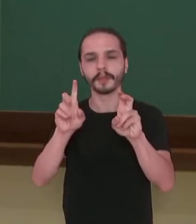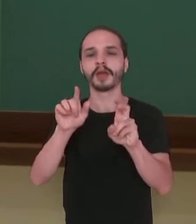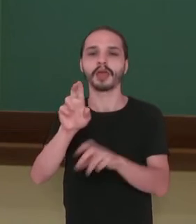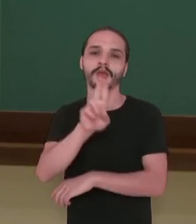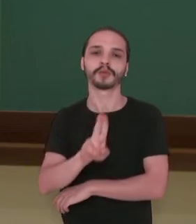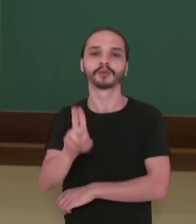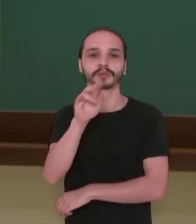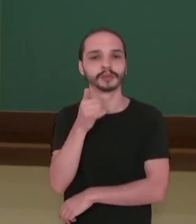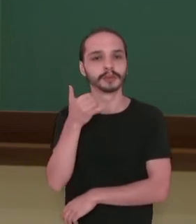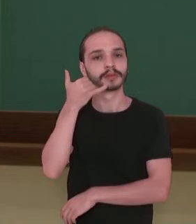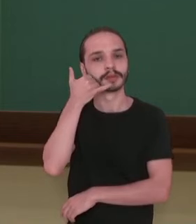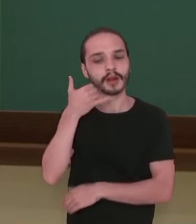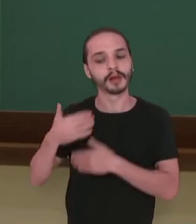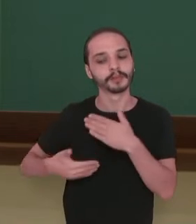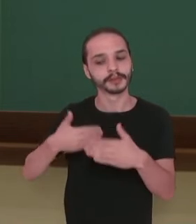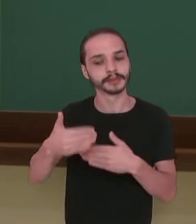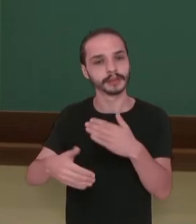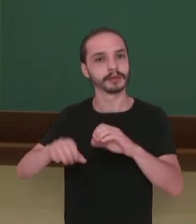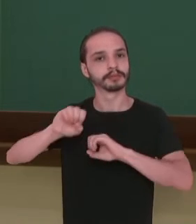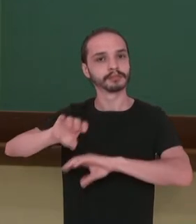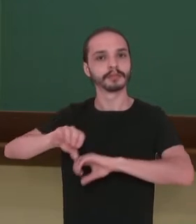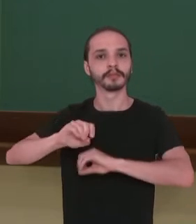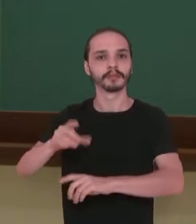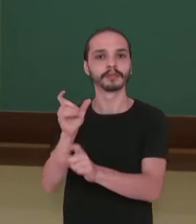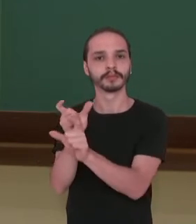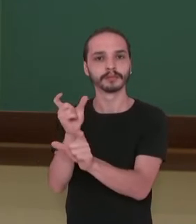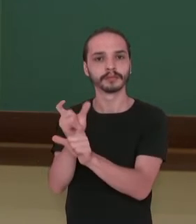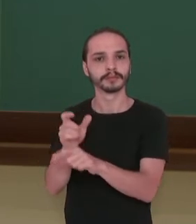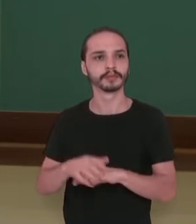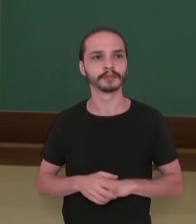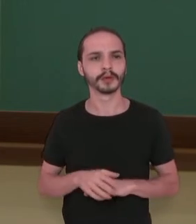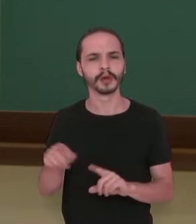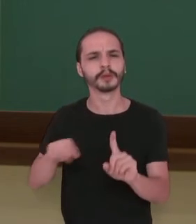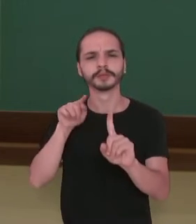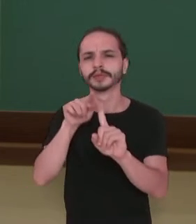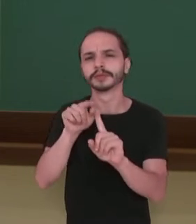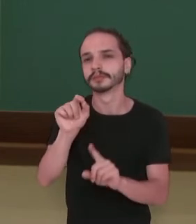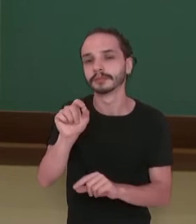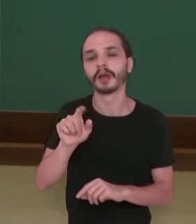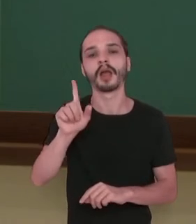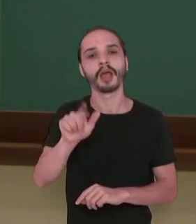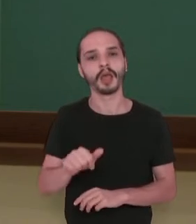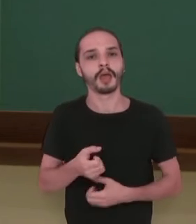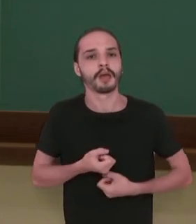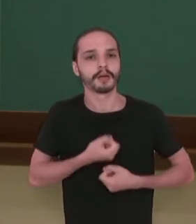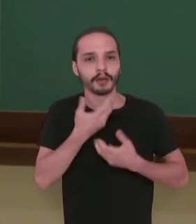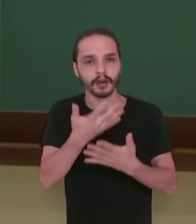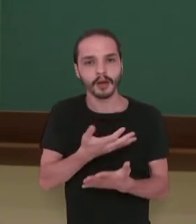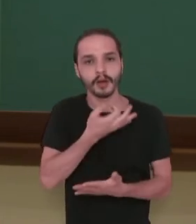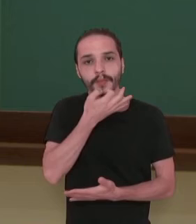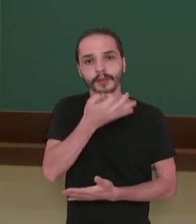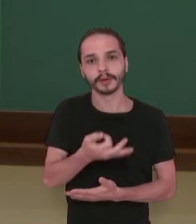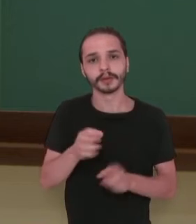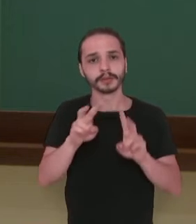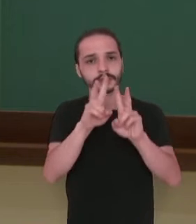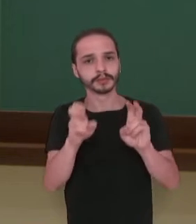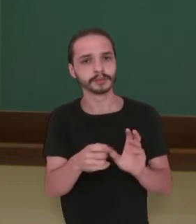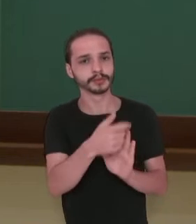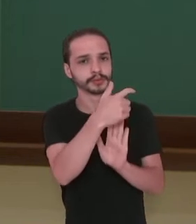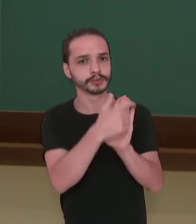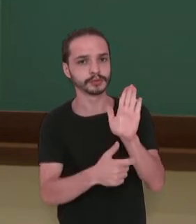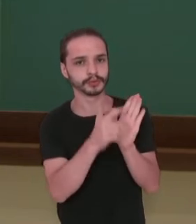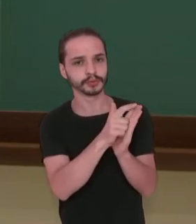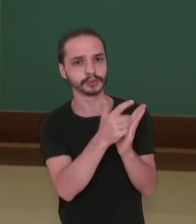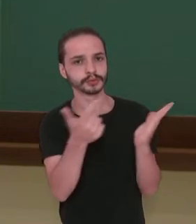aparelhos celulares no processo de alfabetização. E qual seria o objetivo? Expressar uma opinião sobre a notícia de que aparelhos